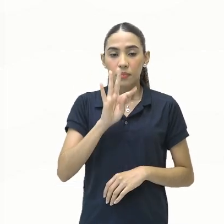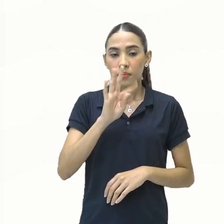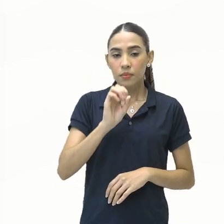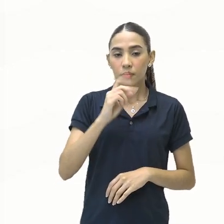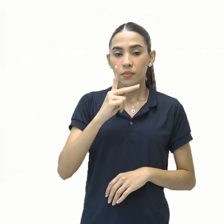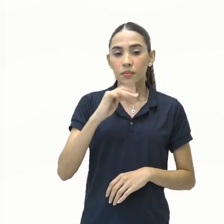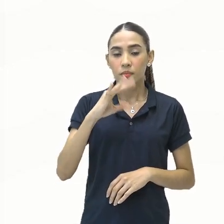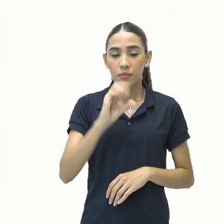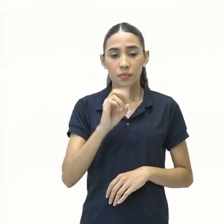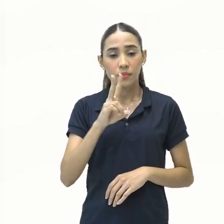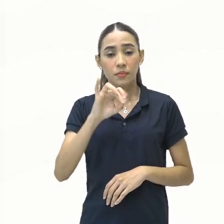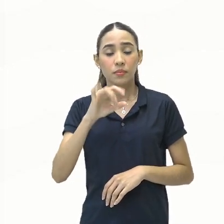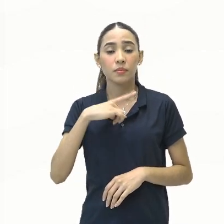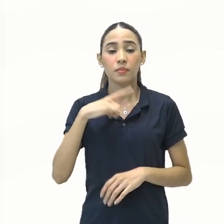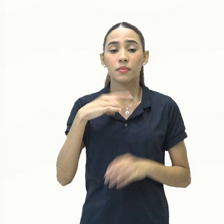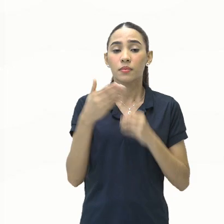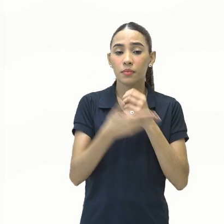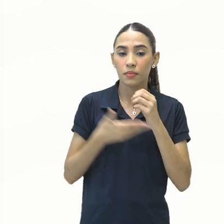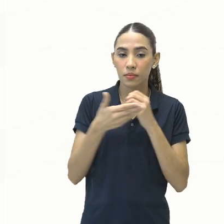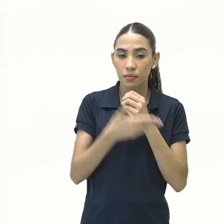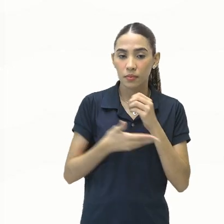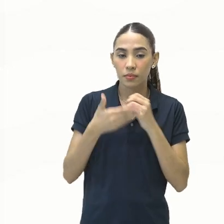quem vai sustentar